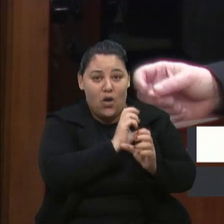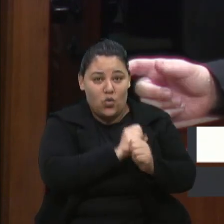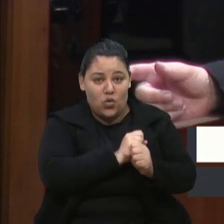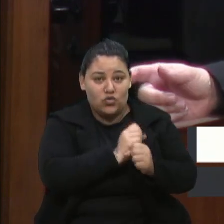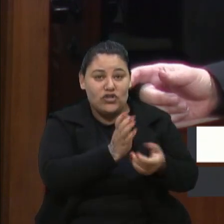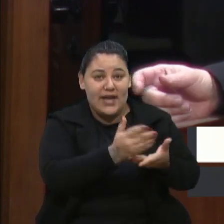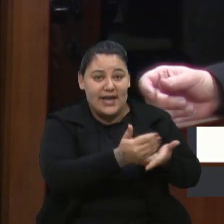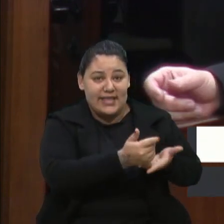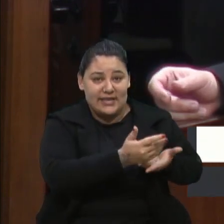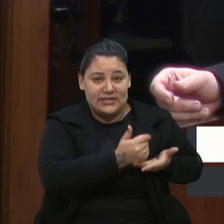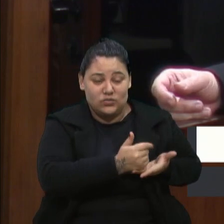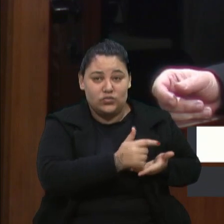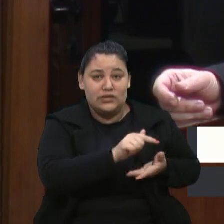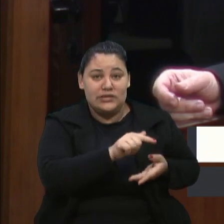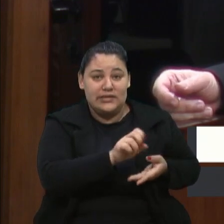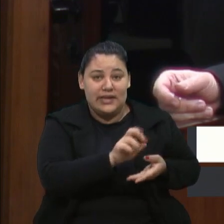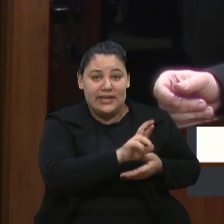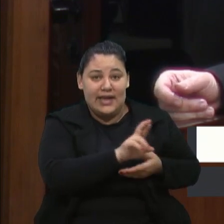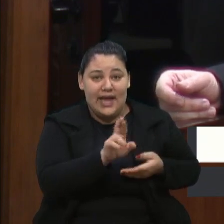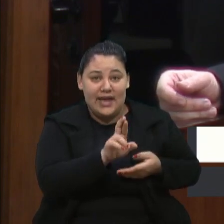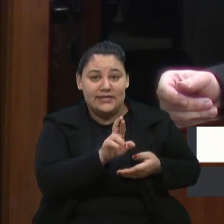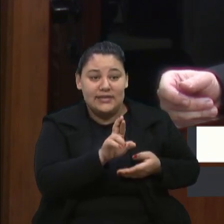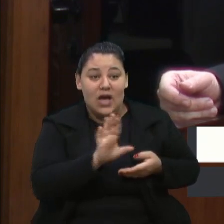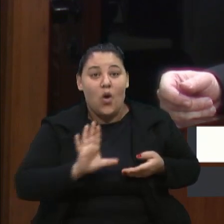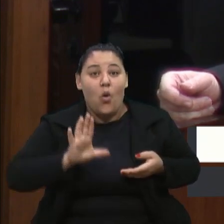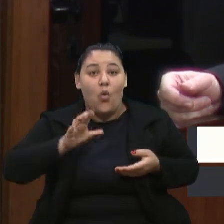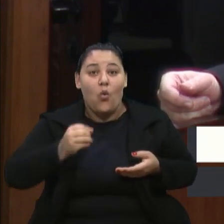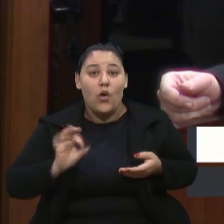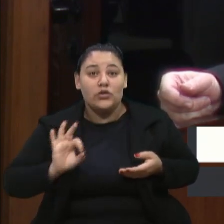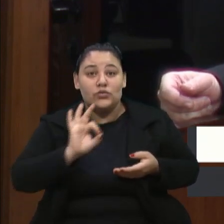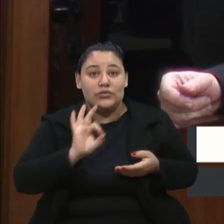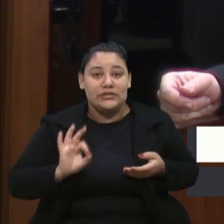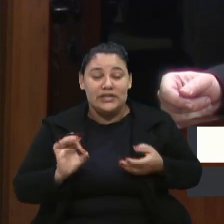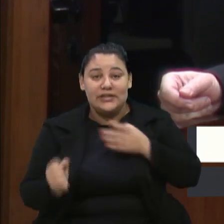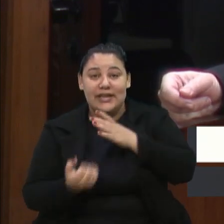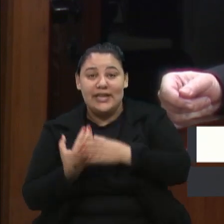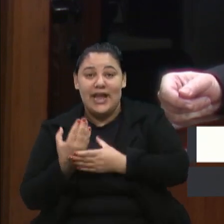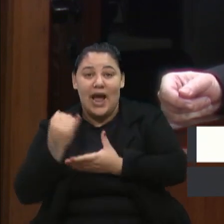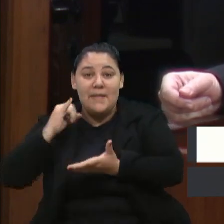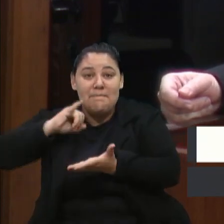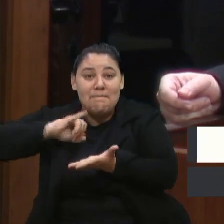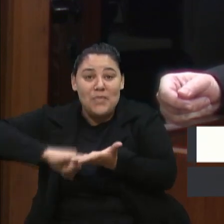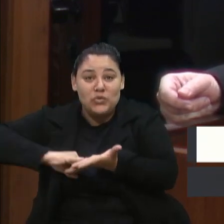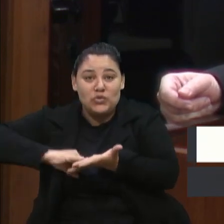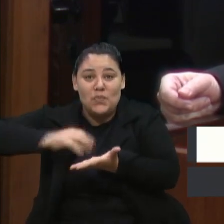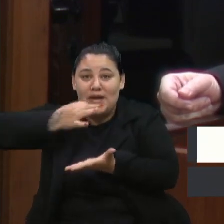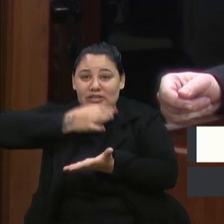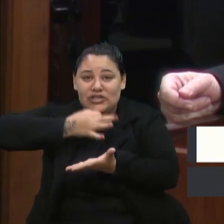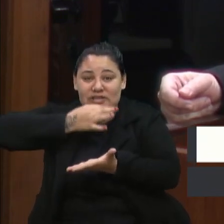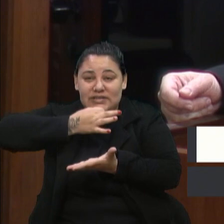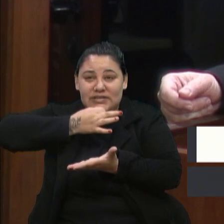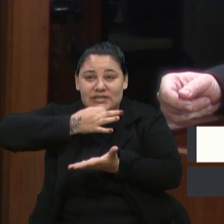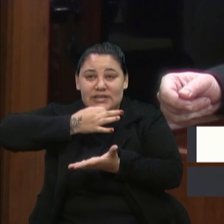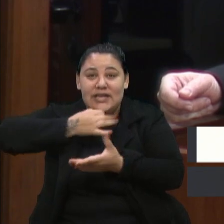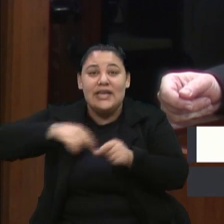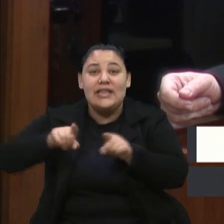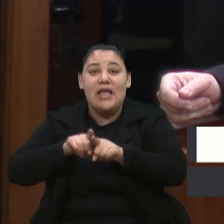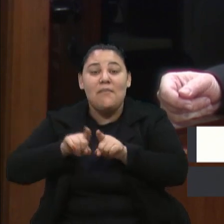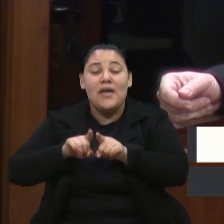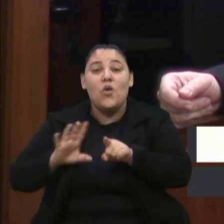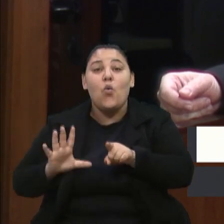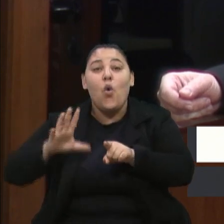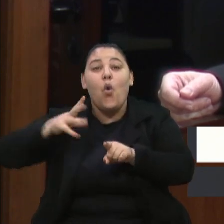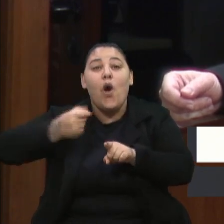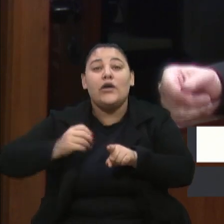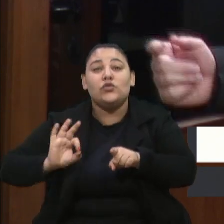arrecadação, quanto por cento iria gerar de impostos e quanto por cento, ou melhor, o valor,